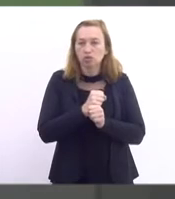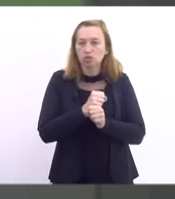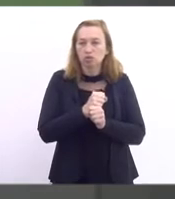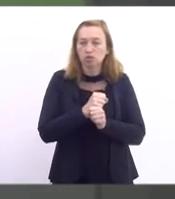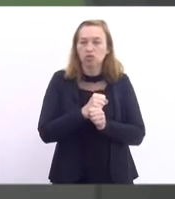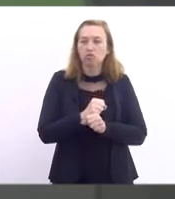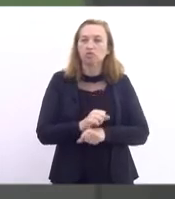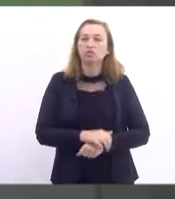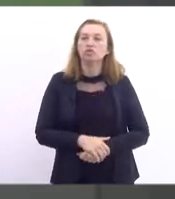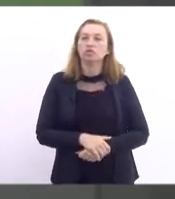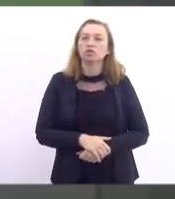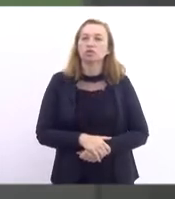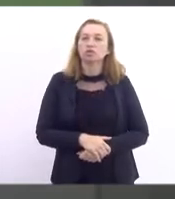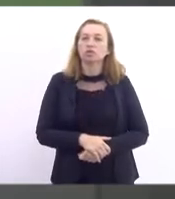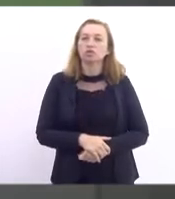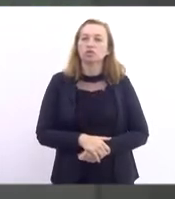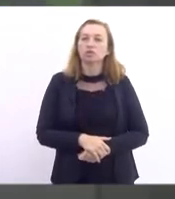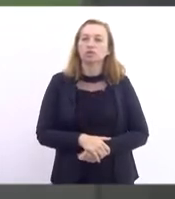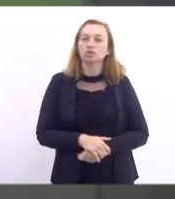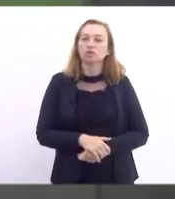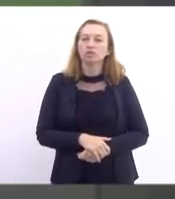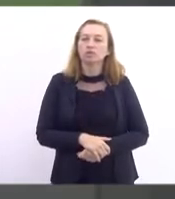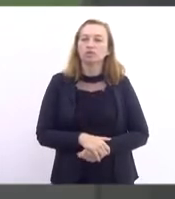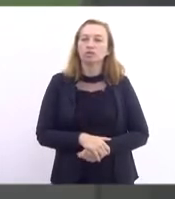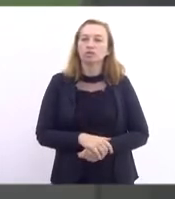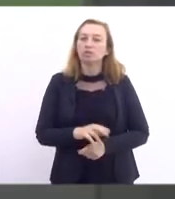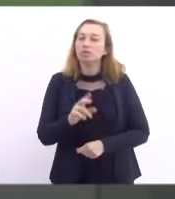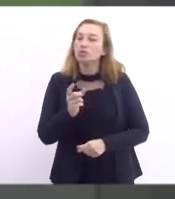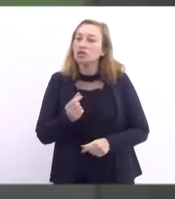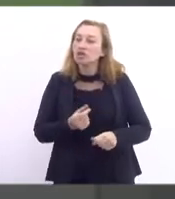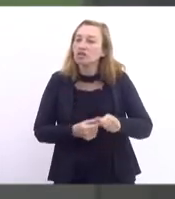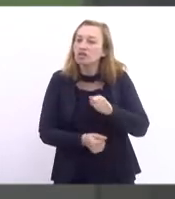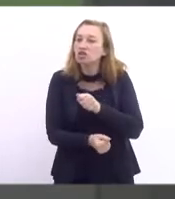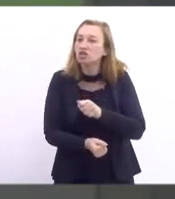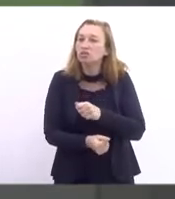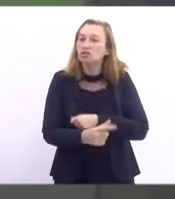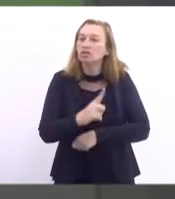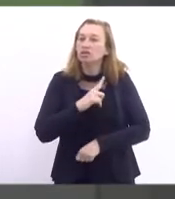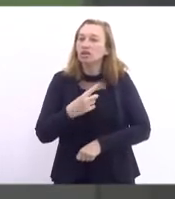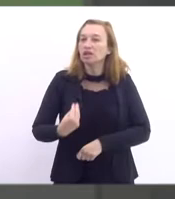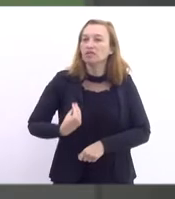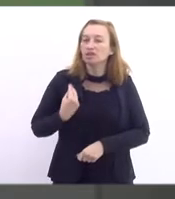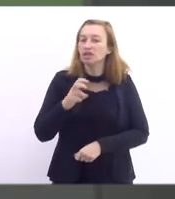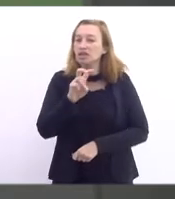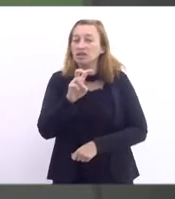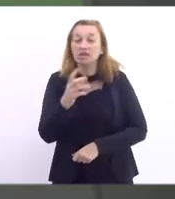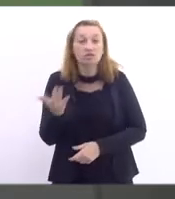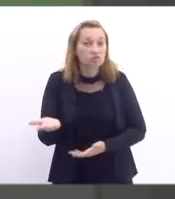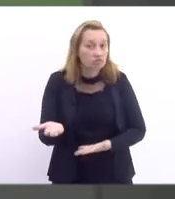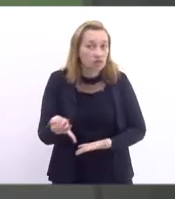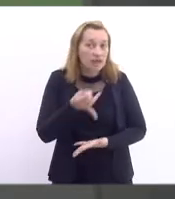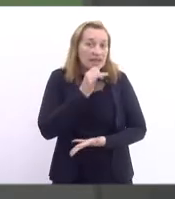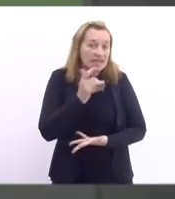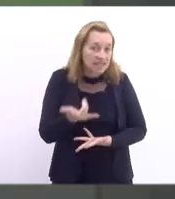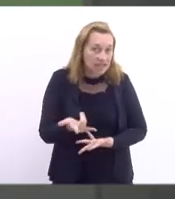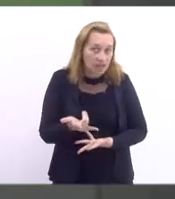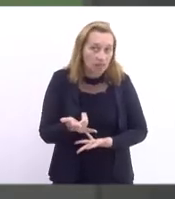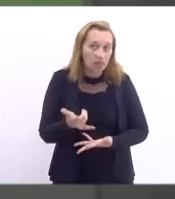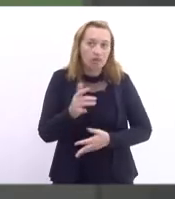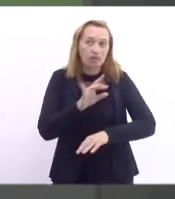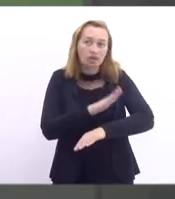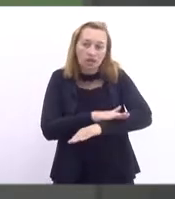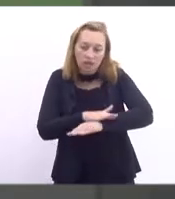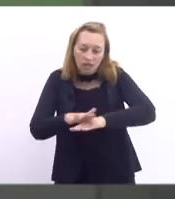o e é prum investimento que tem vida de cinco Vamos dar um exemplo do